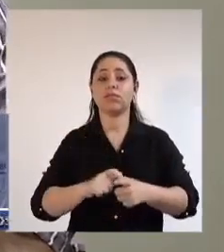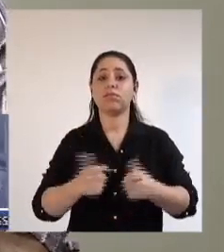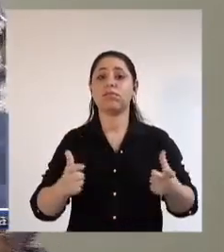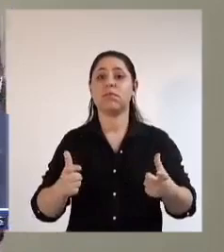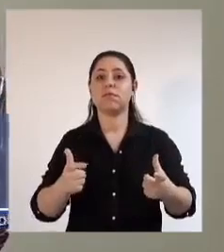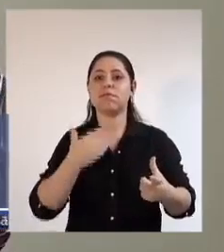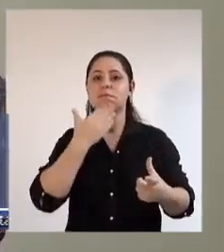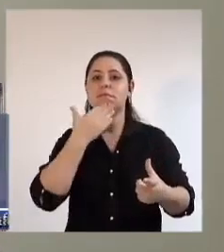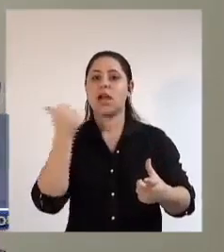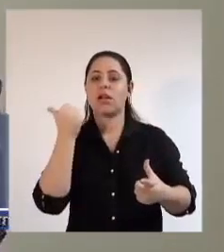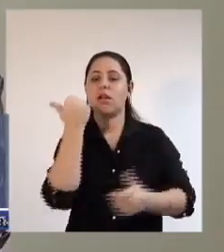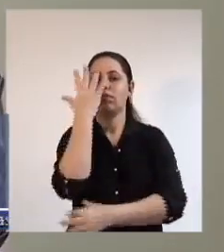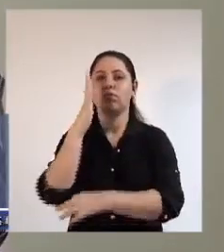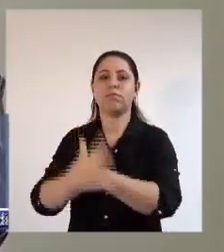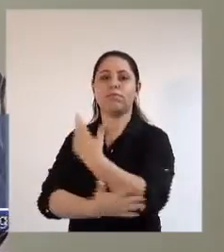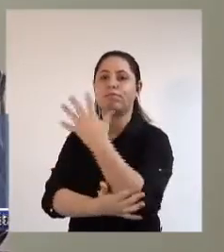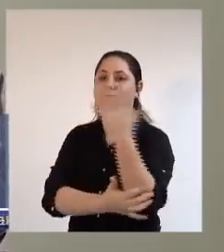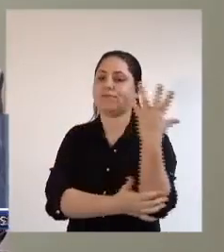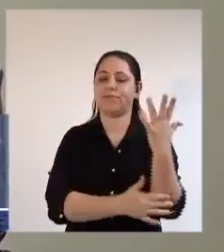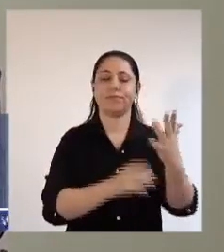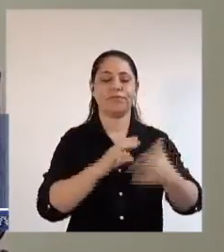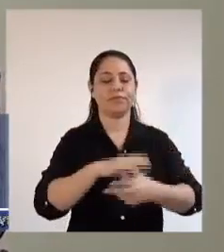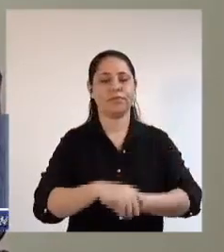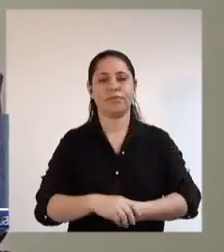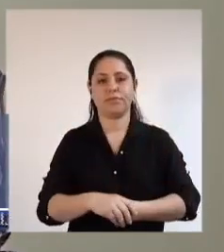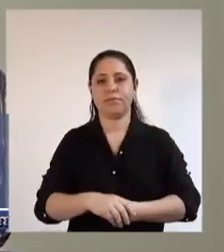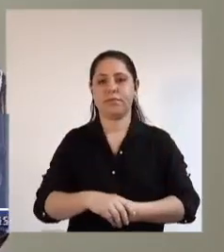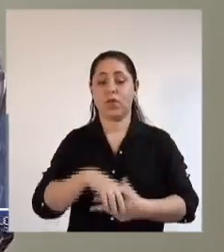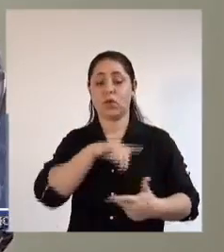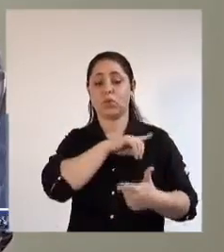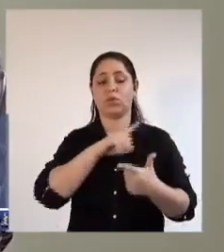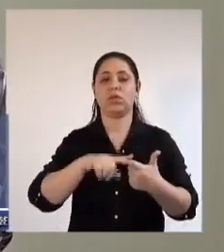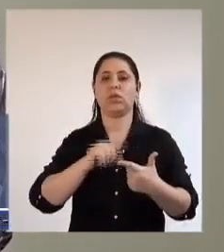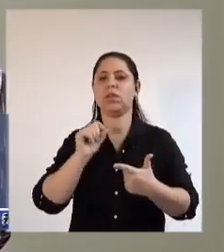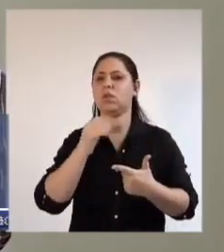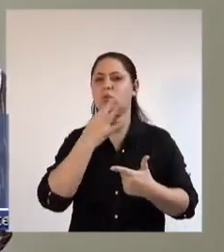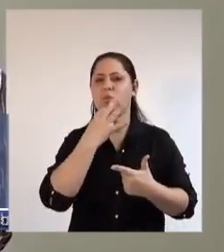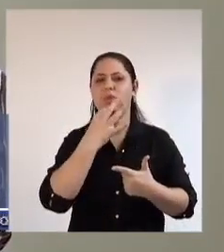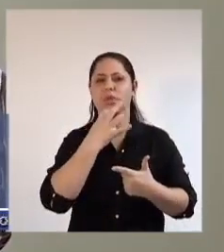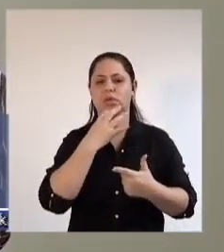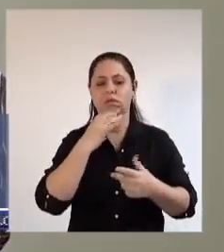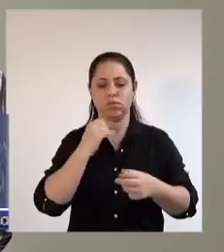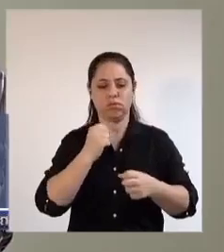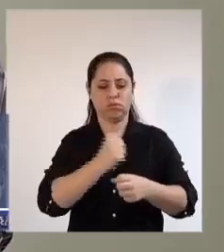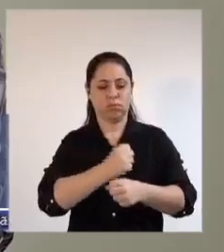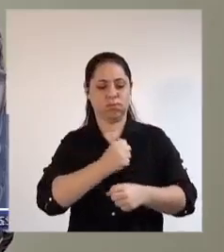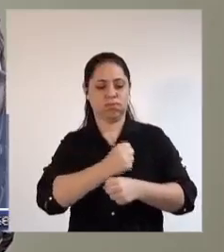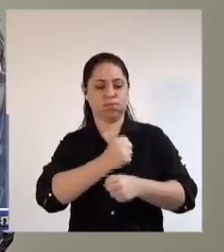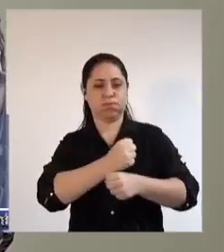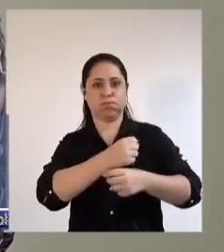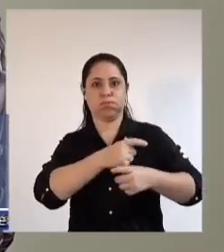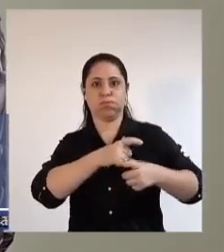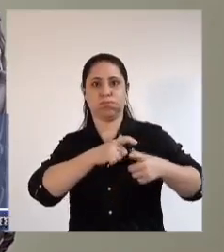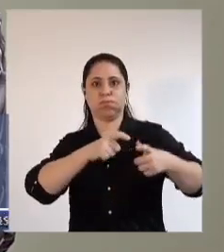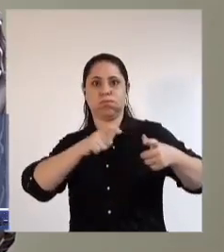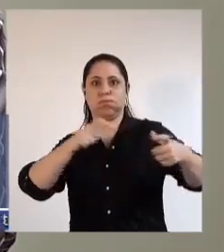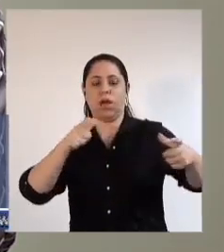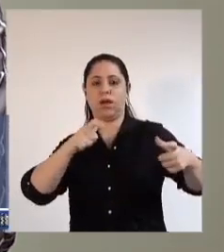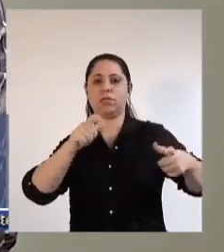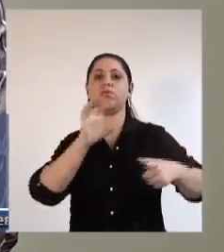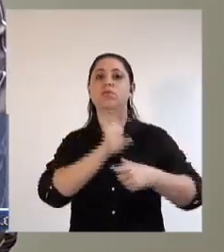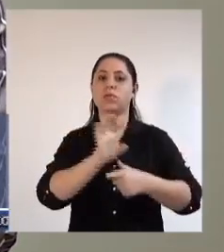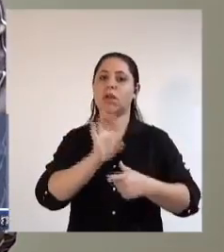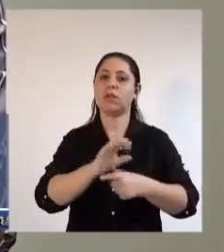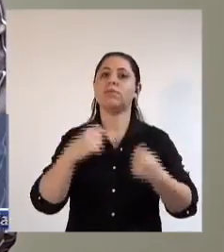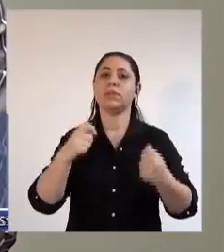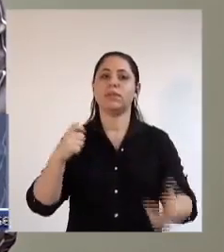então esse é um ponto segundo ponto deputado para quem não conhece todas as grandes obras é que são feitas no estado tem que pagar